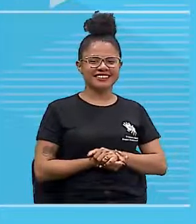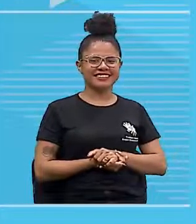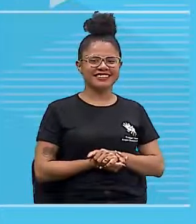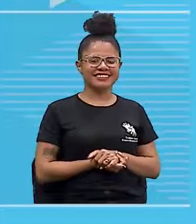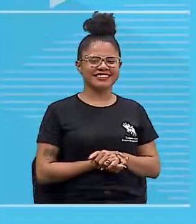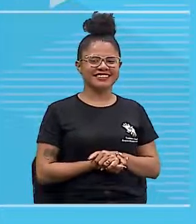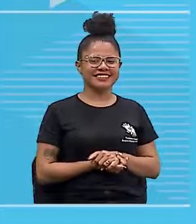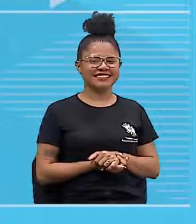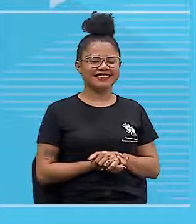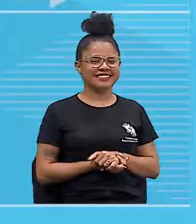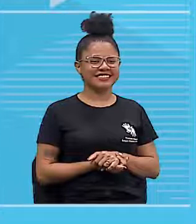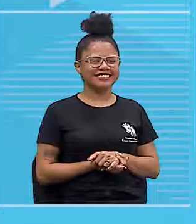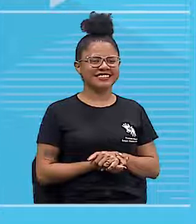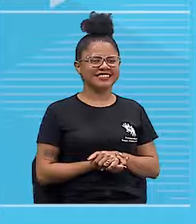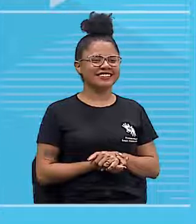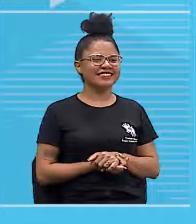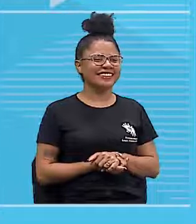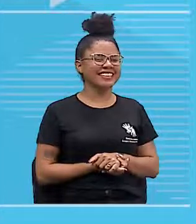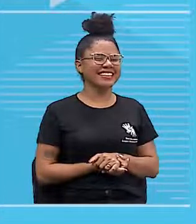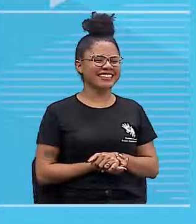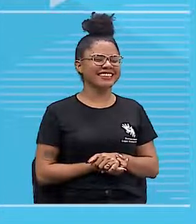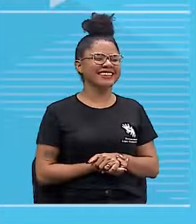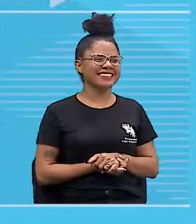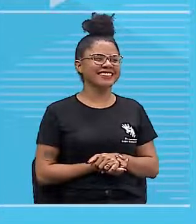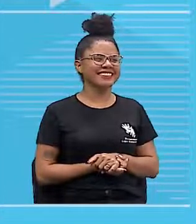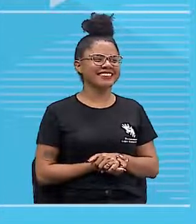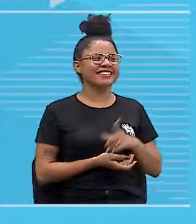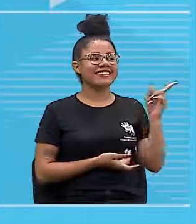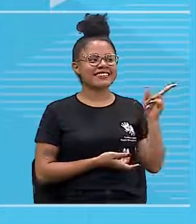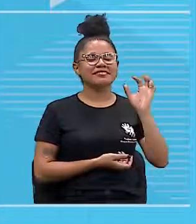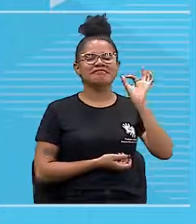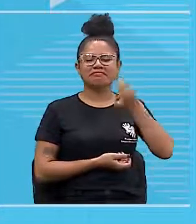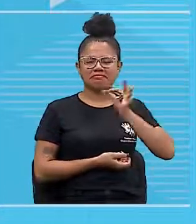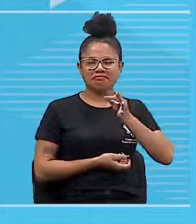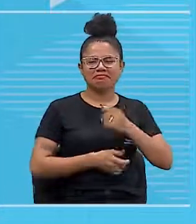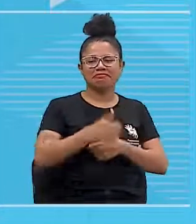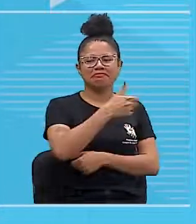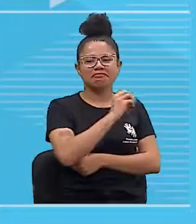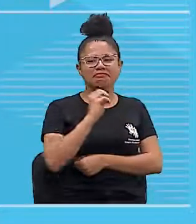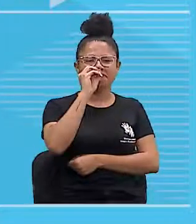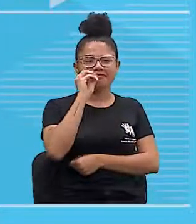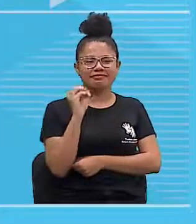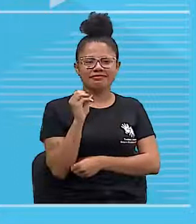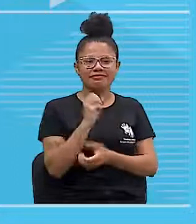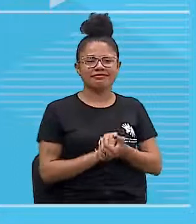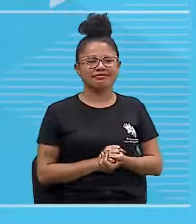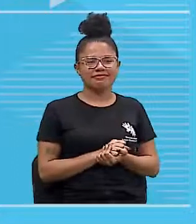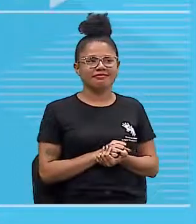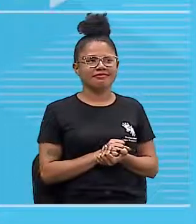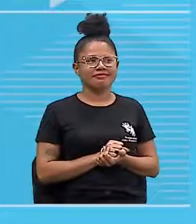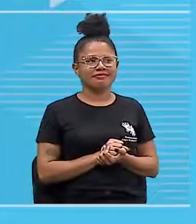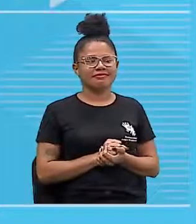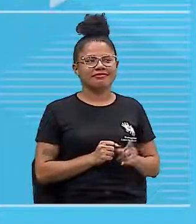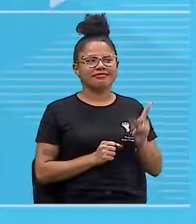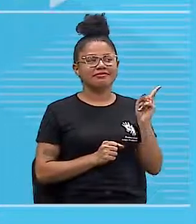galerinha letra e galerinha isso aí 100% de acerto Só